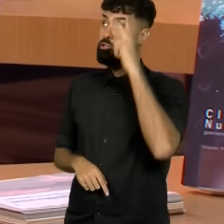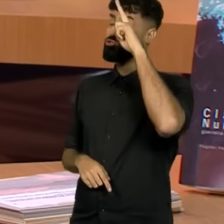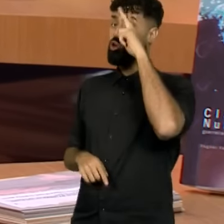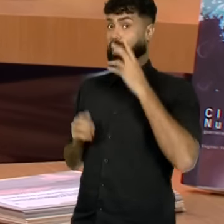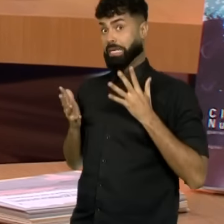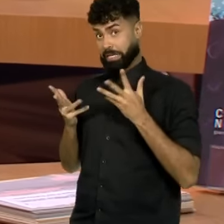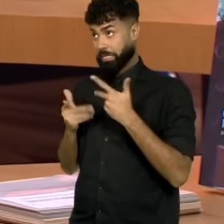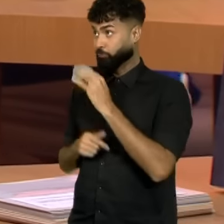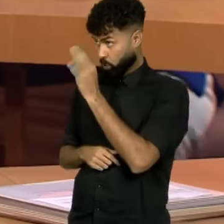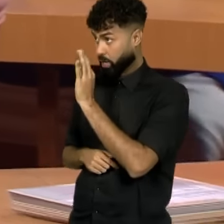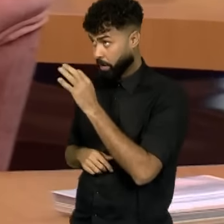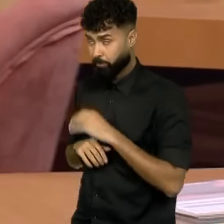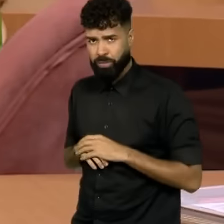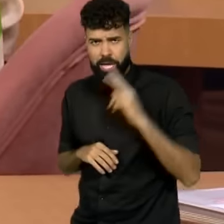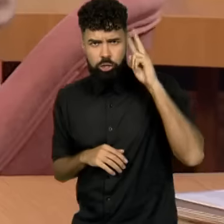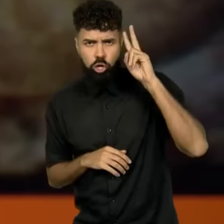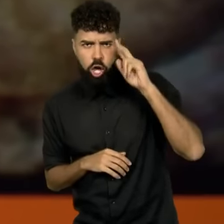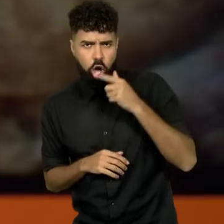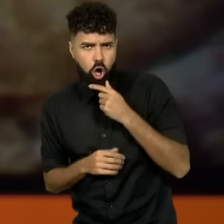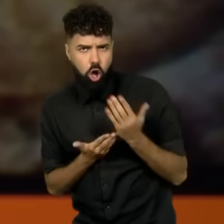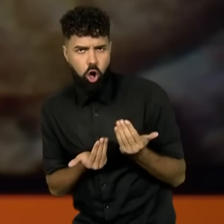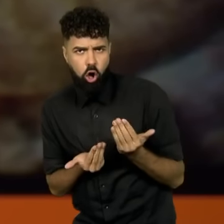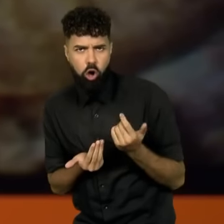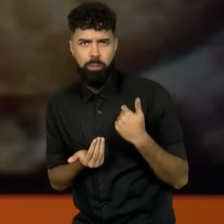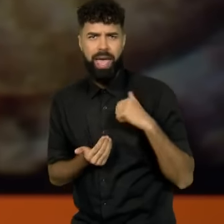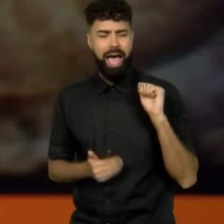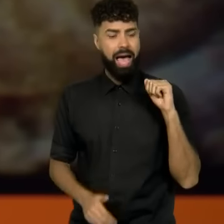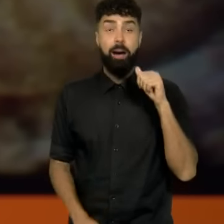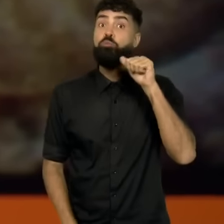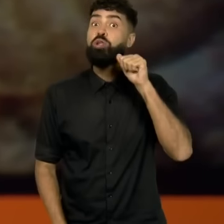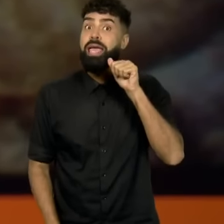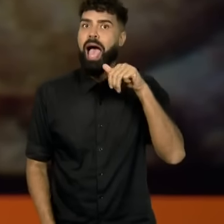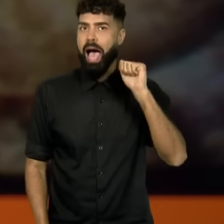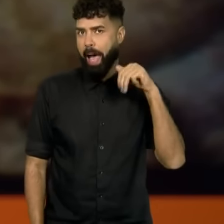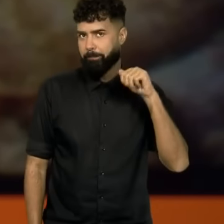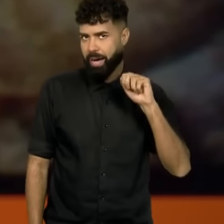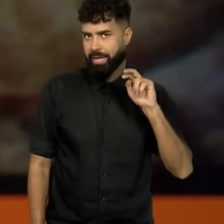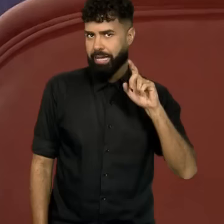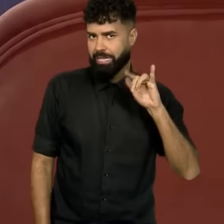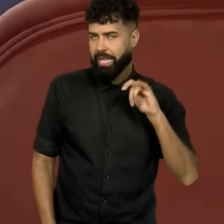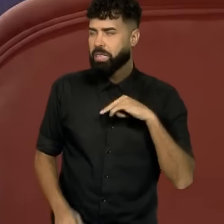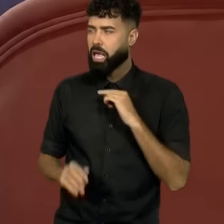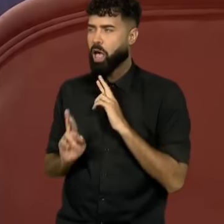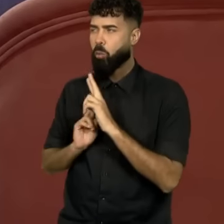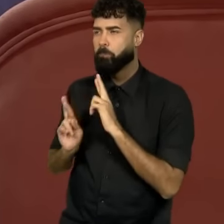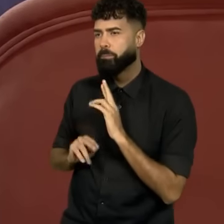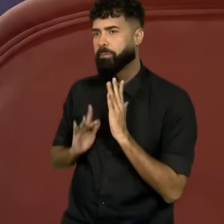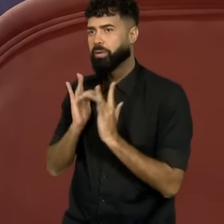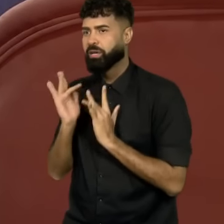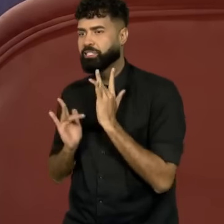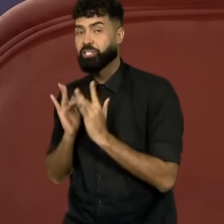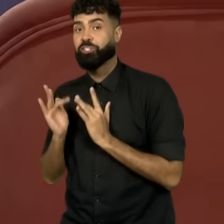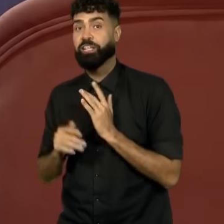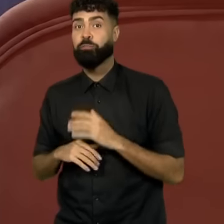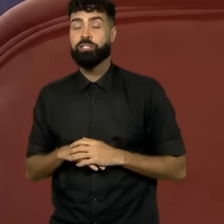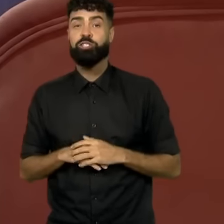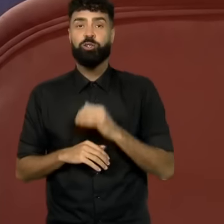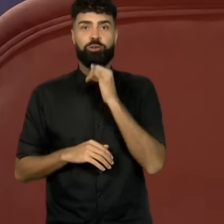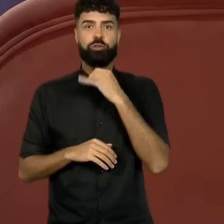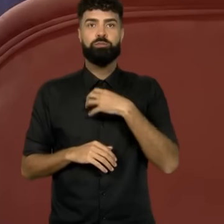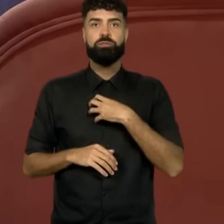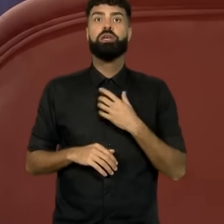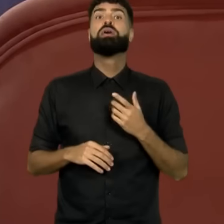incrível, né? Uma história de um rapaz da Amaralina, uma mulher de Amaralina, né? Que tinha uns romances. Eu estava casada há pouco